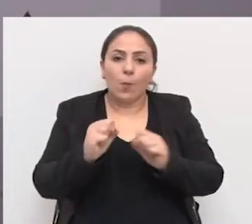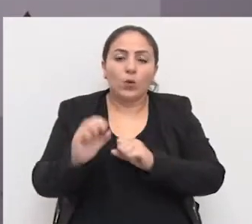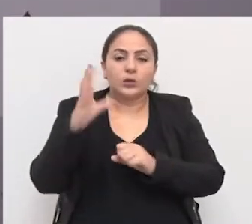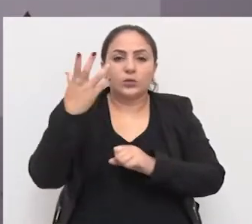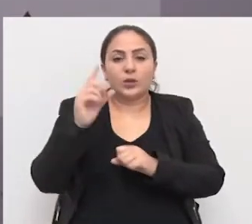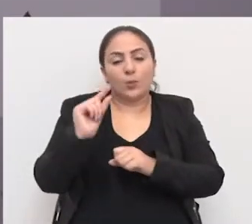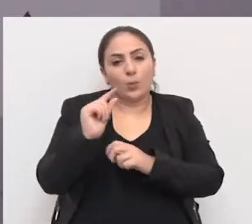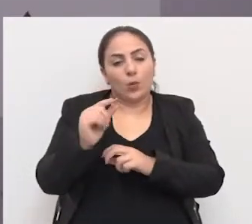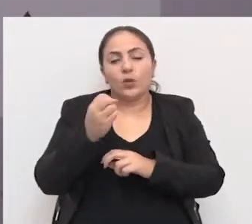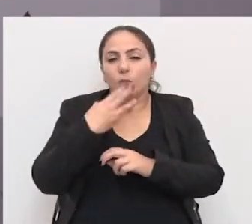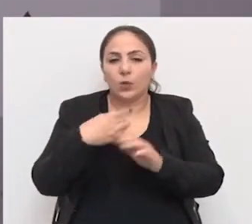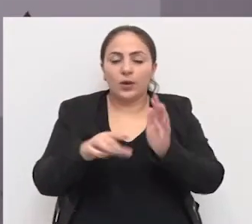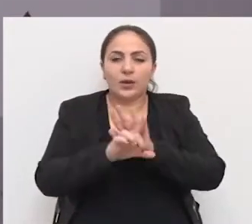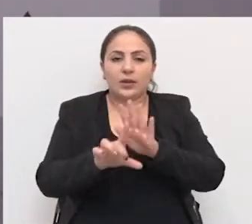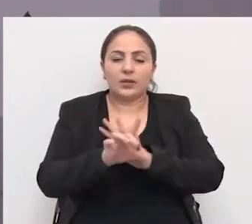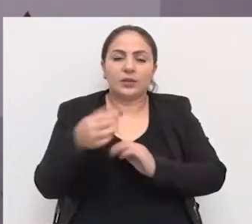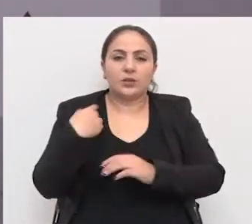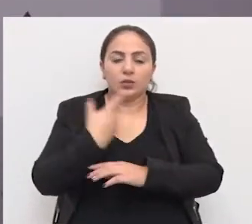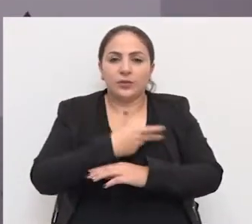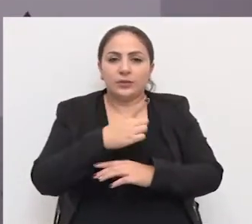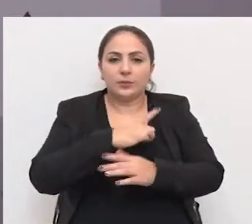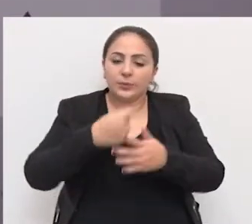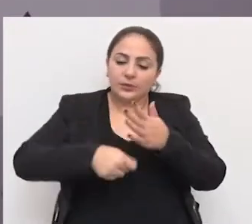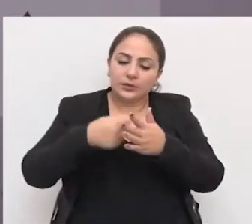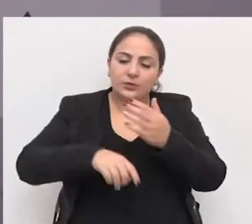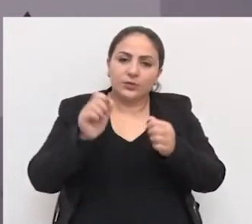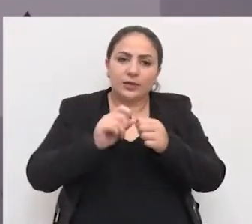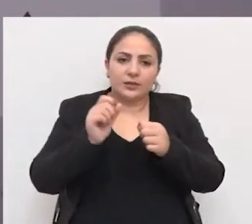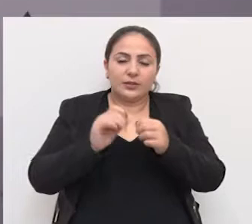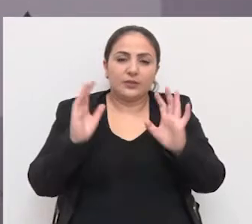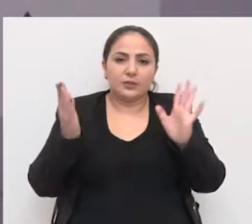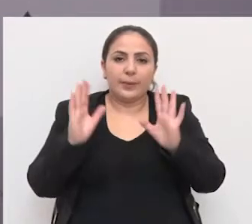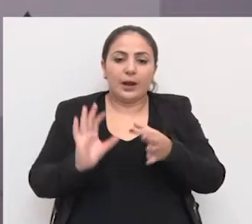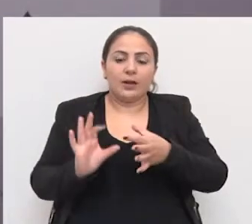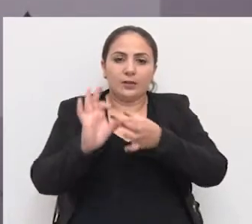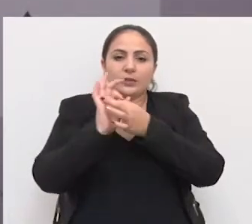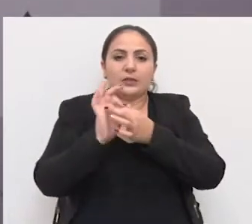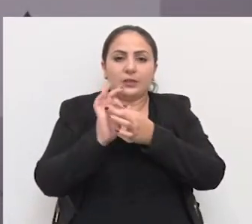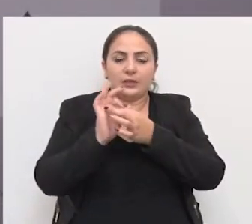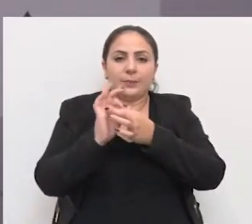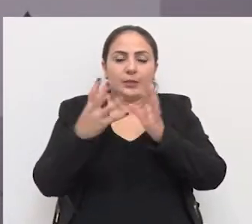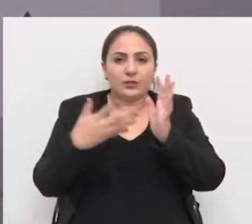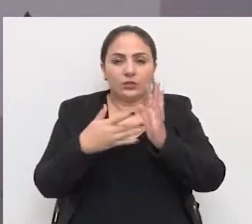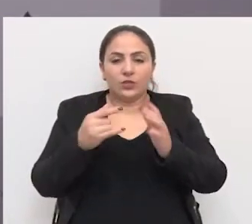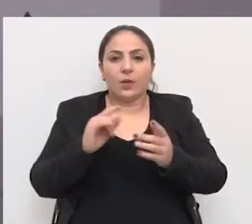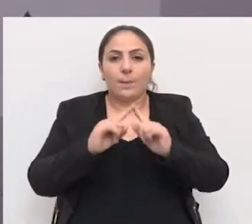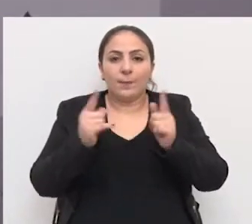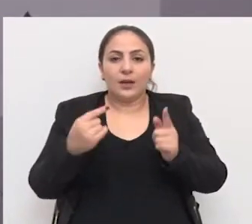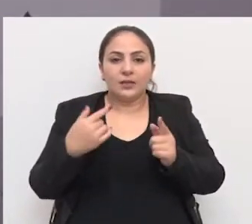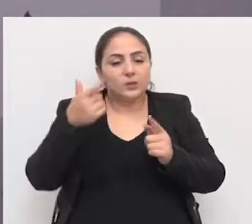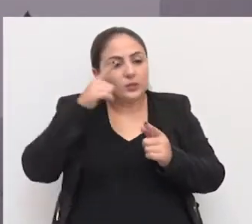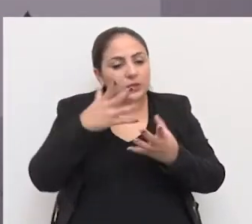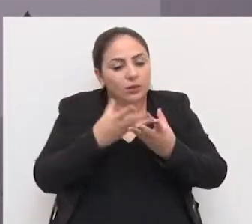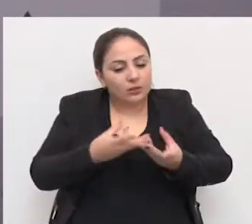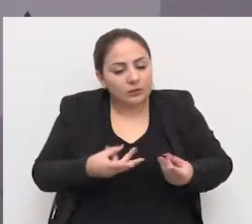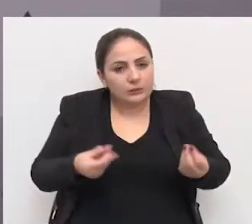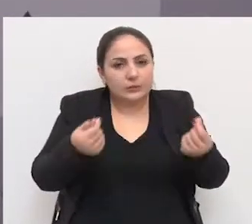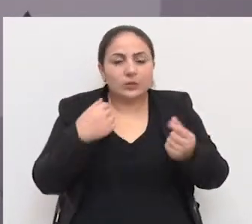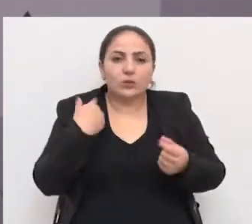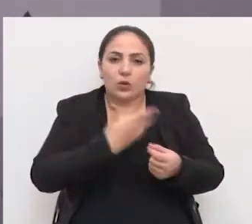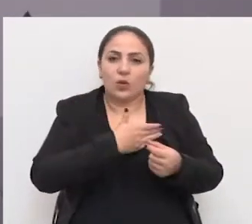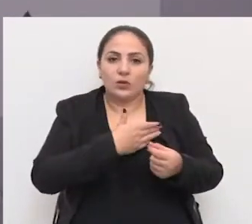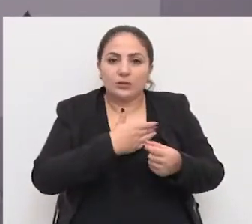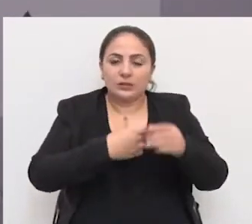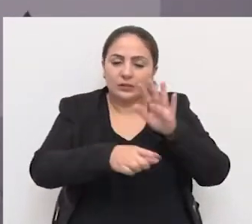acontecer com poucas, mas boas leis. É o que estamos tentando fazer, fazendo aqui um paralelo com a legislação dos aplicativos. Agora enxugando o nosso ordenamento de acordo com a legislação